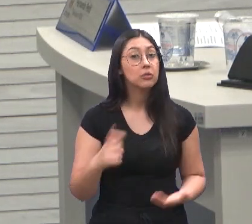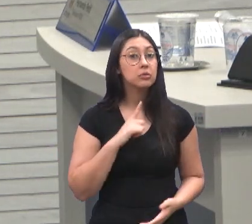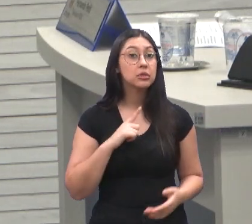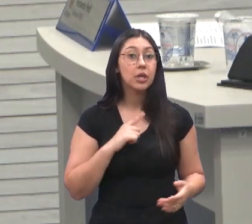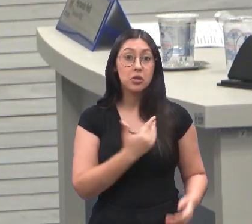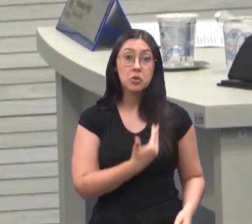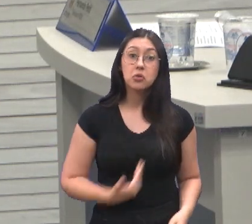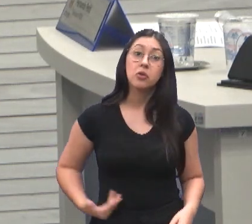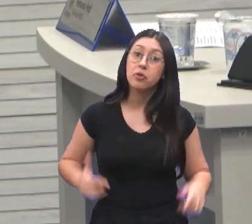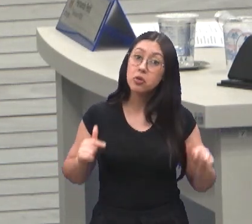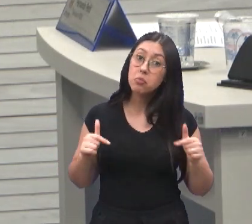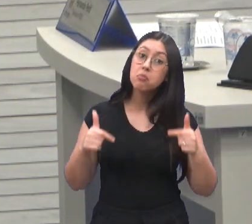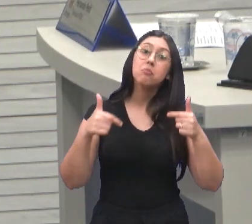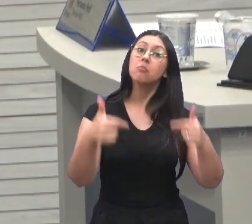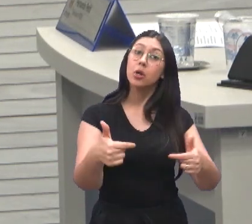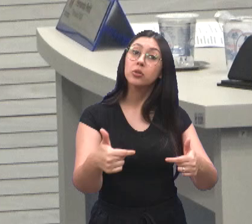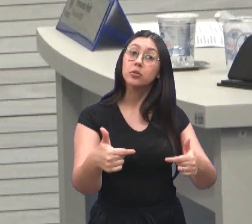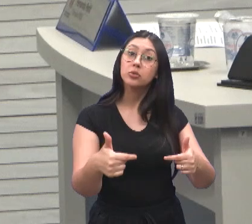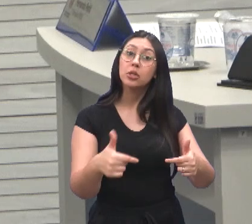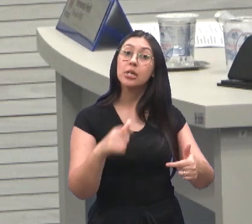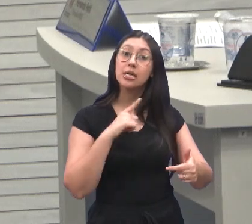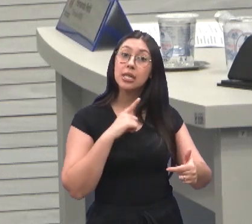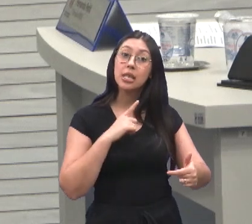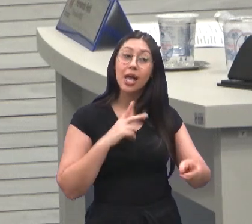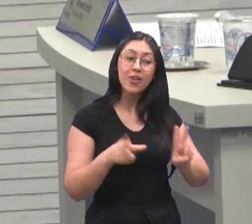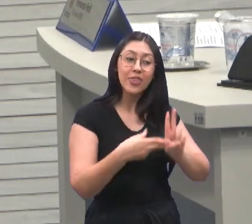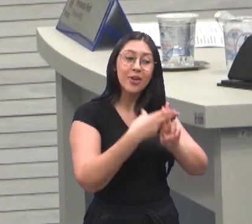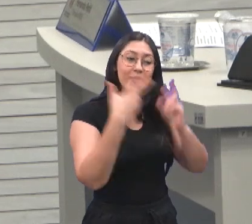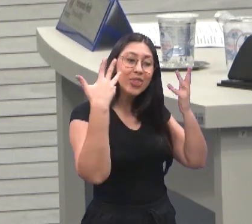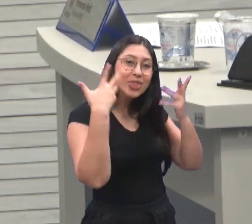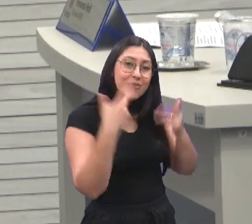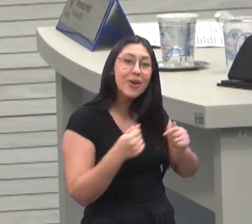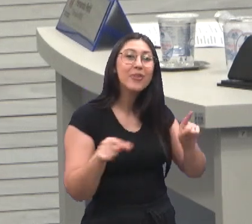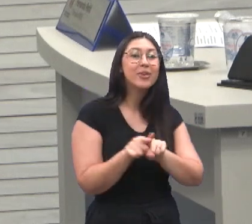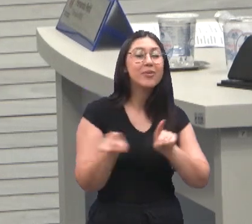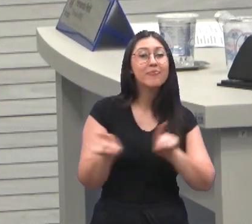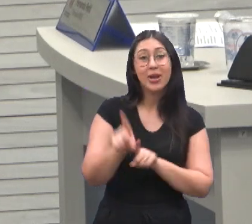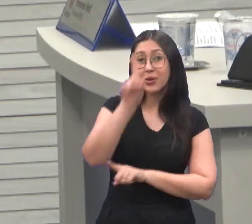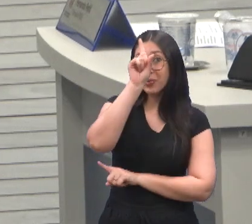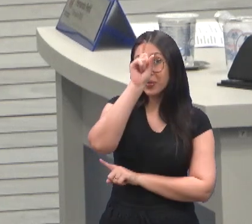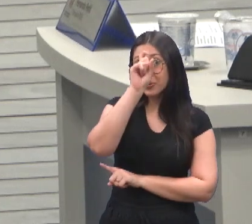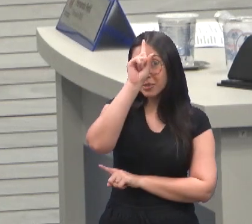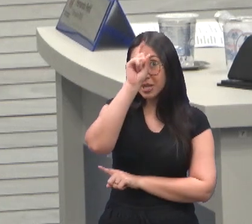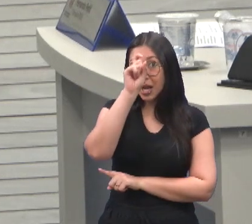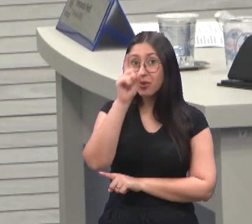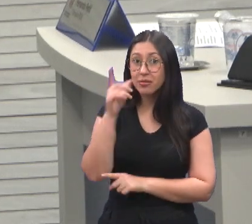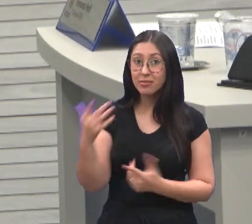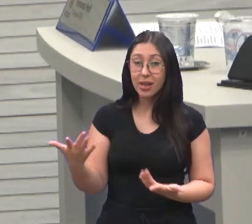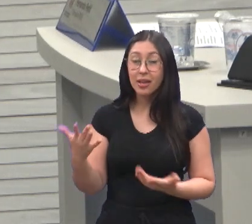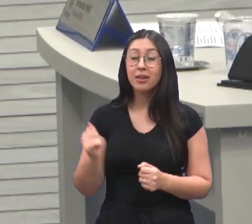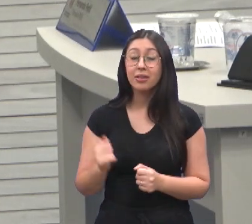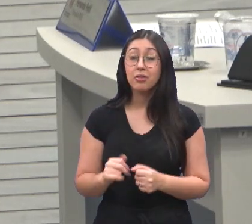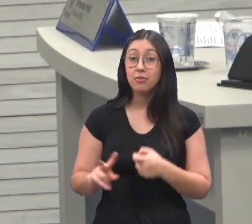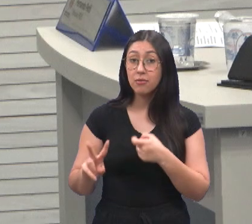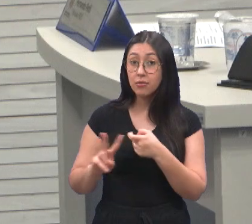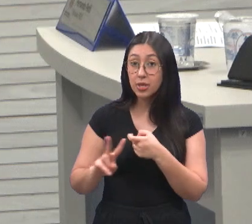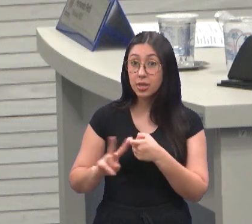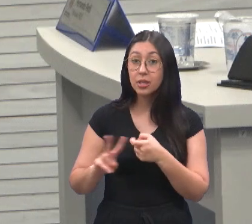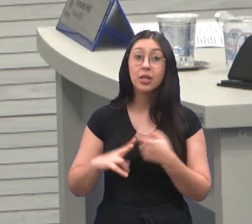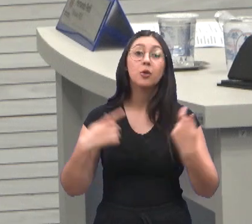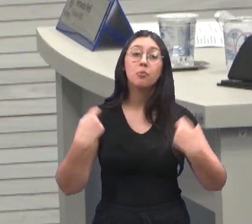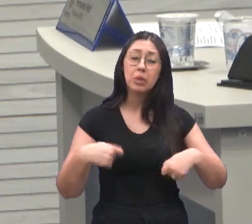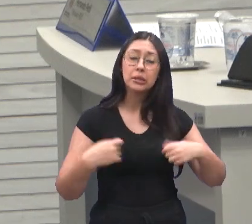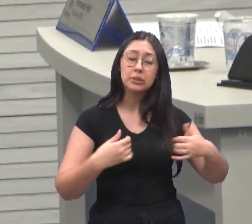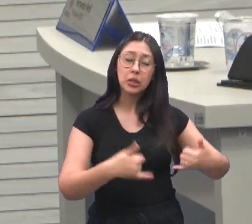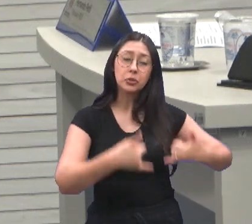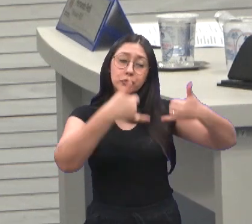para colocar o SAMU animal, o hospital animal na cidade, o Disque denúncia de maus tratos aos